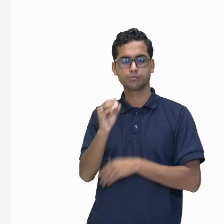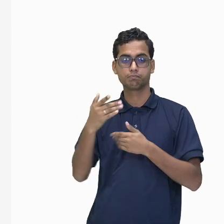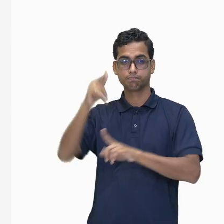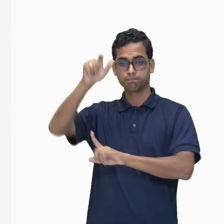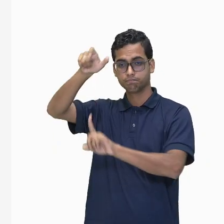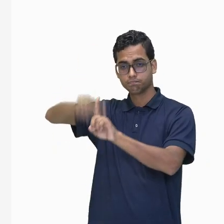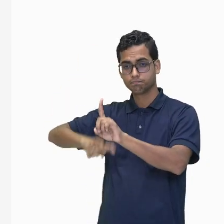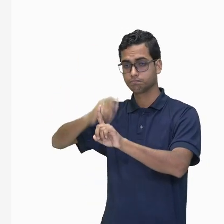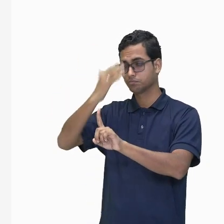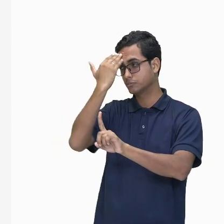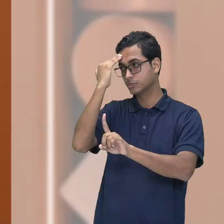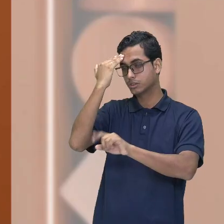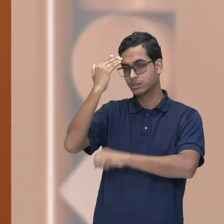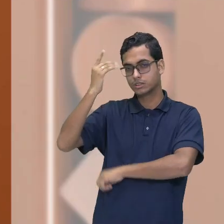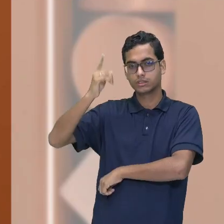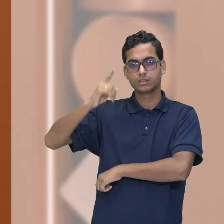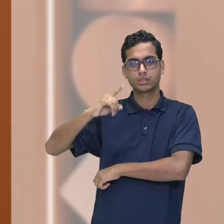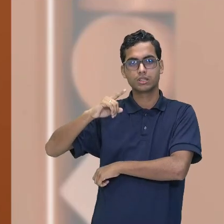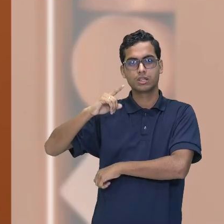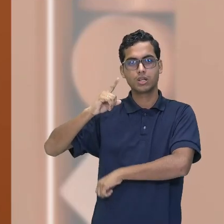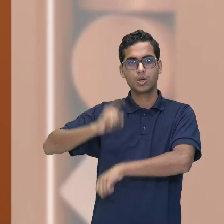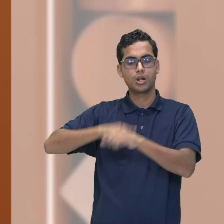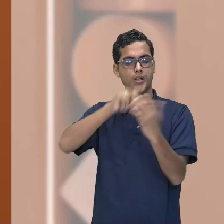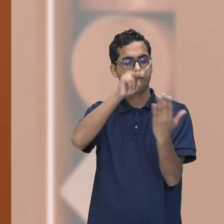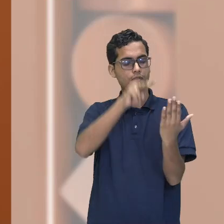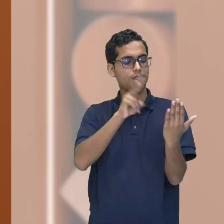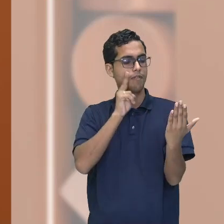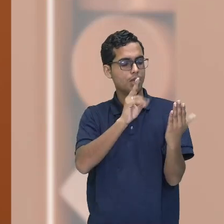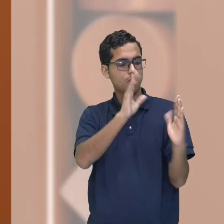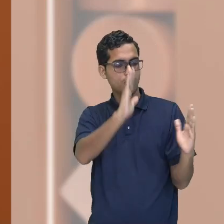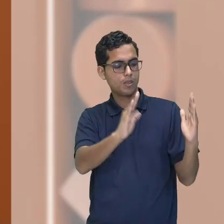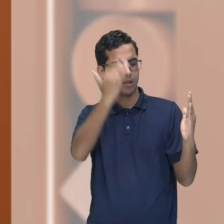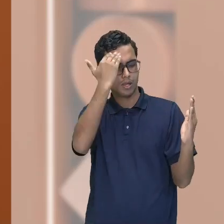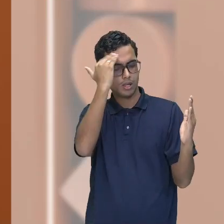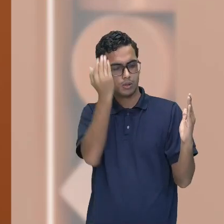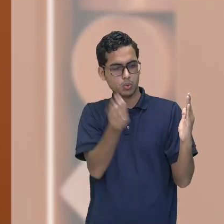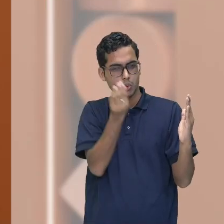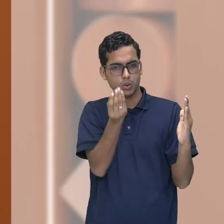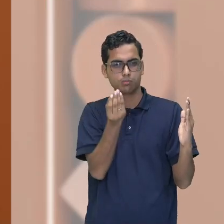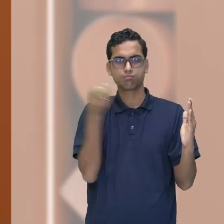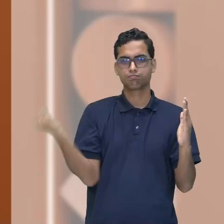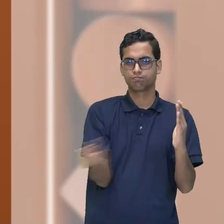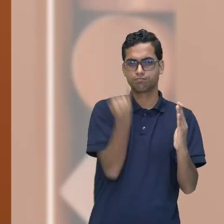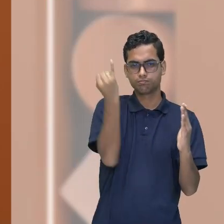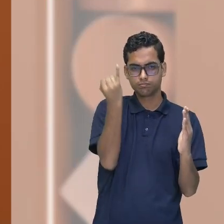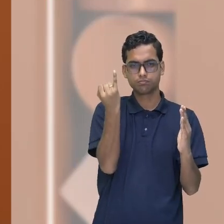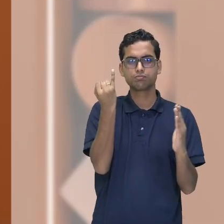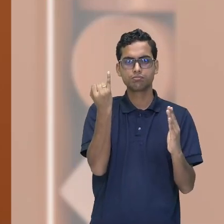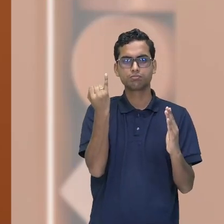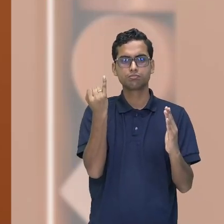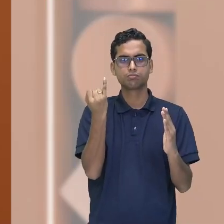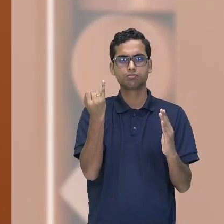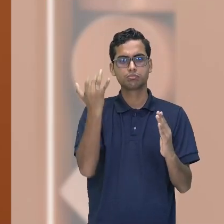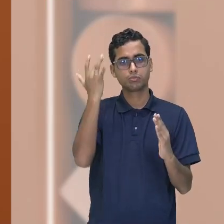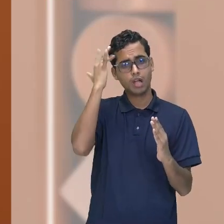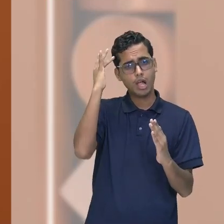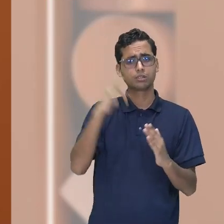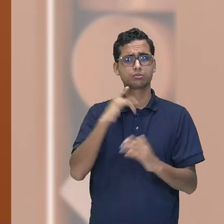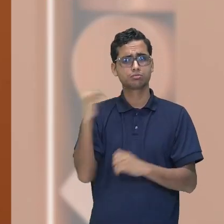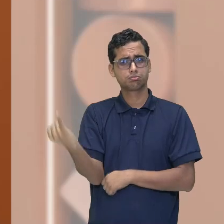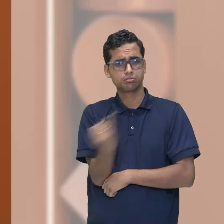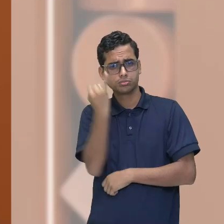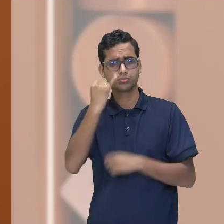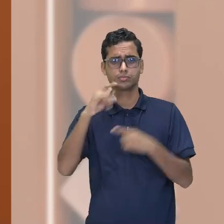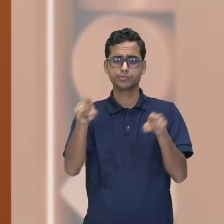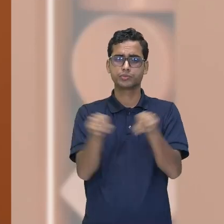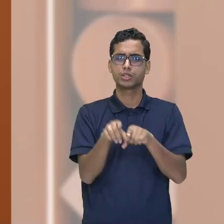sujeito interpreta, tá? O que ele interpreta para si como sendo importante. Como, por exemplo, eu